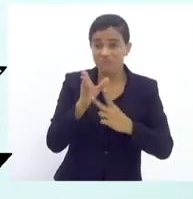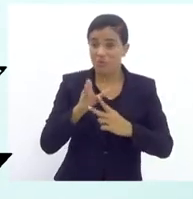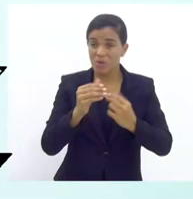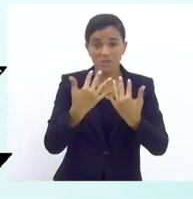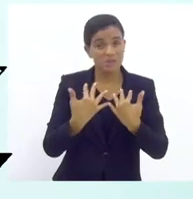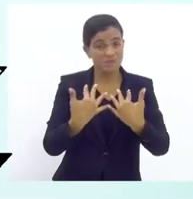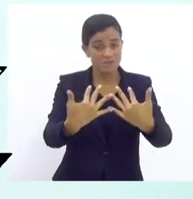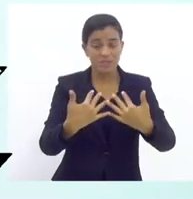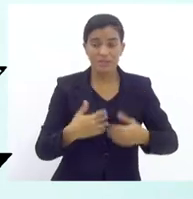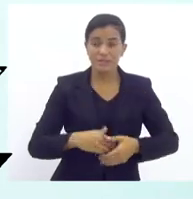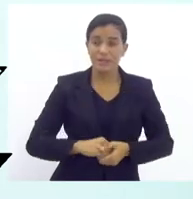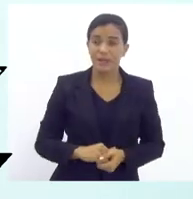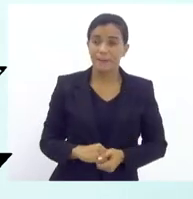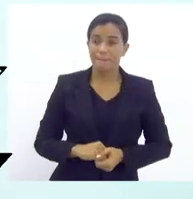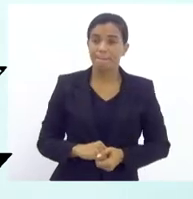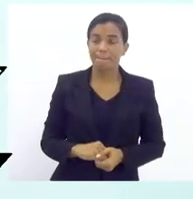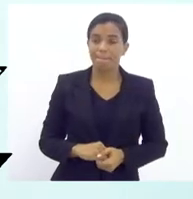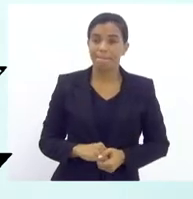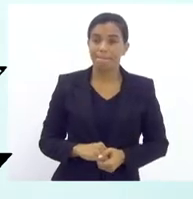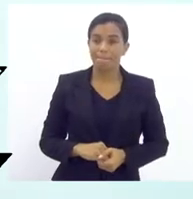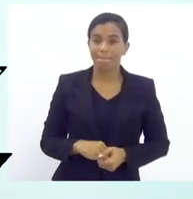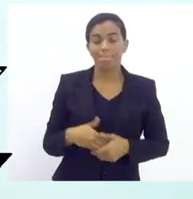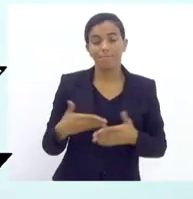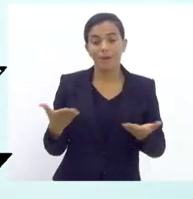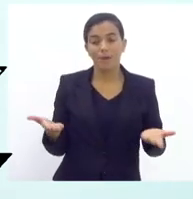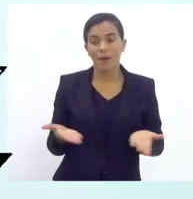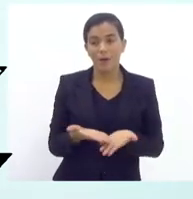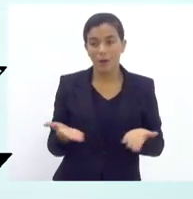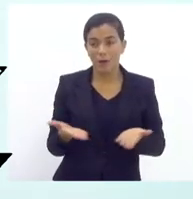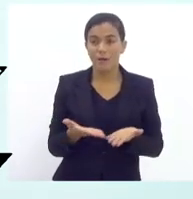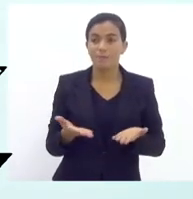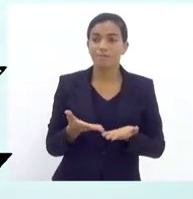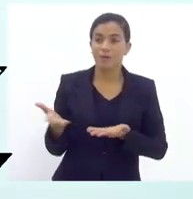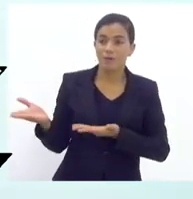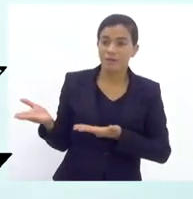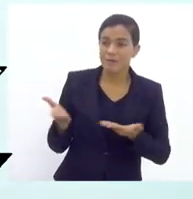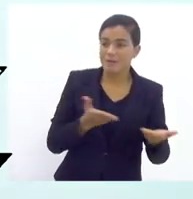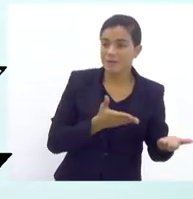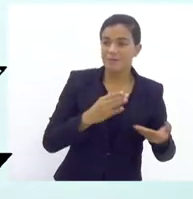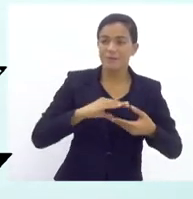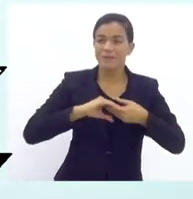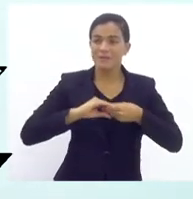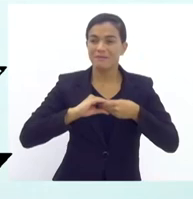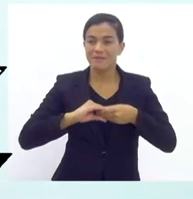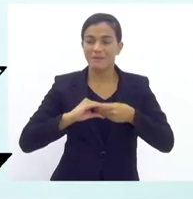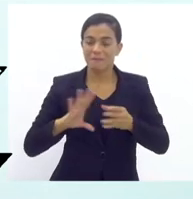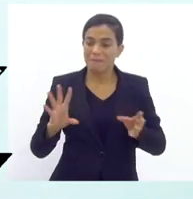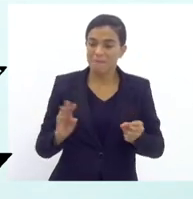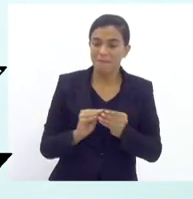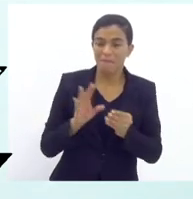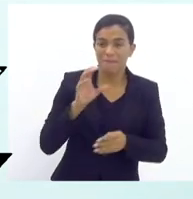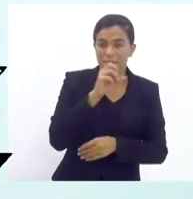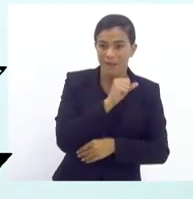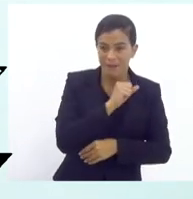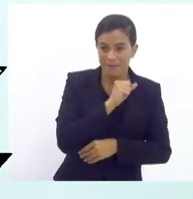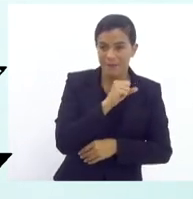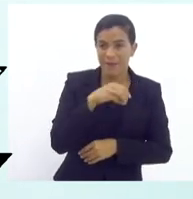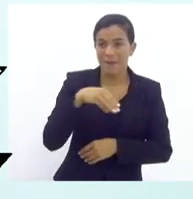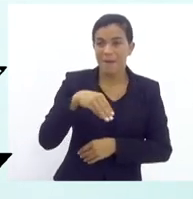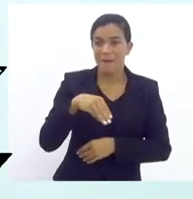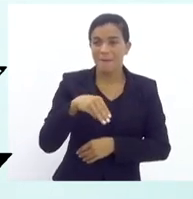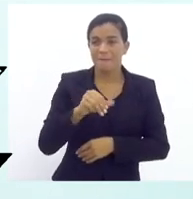públicas então passando aqui chamar para uma saudação muito muito breve o